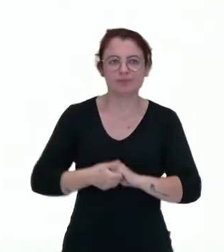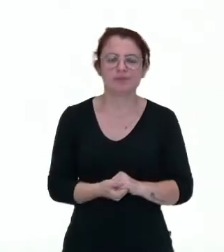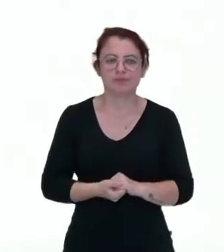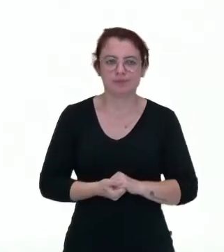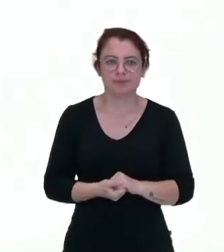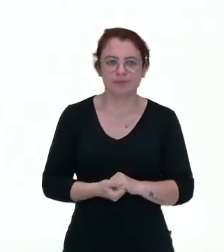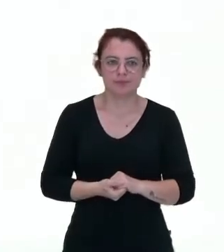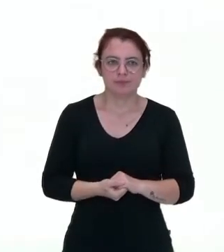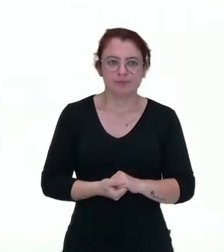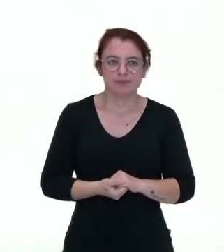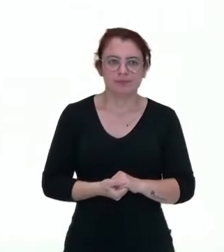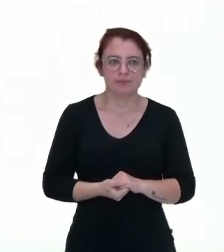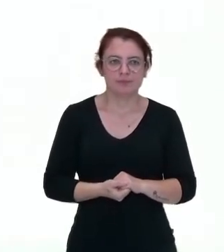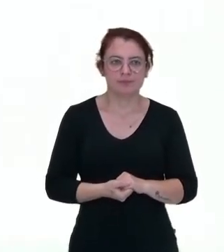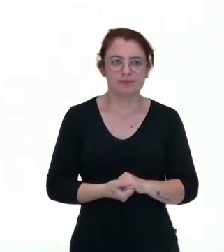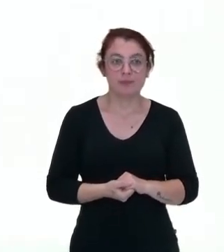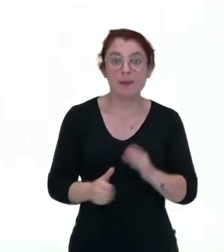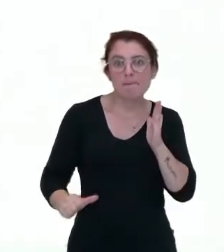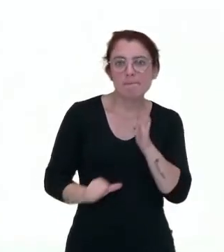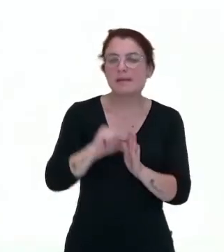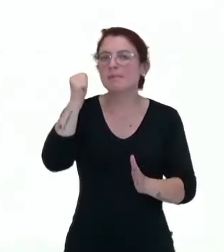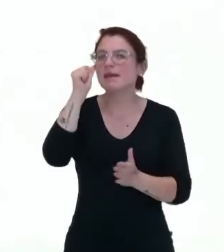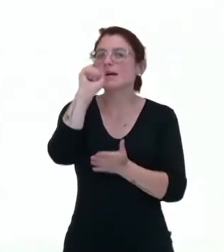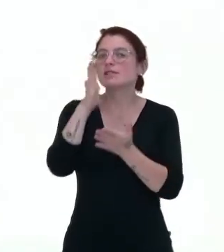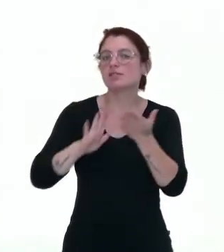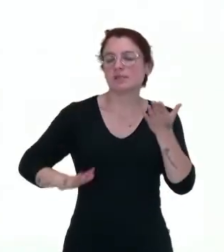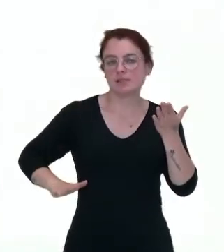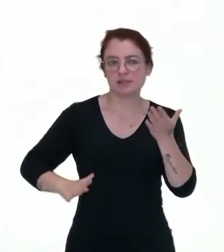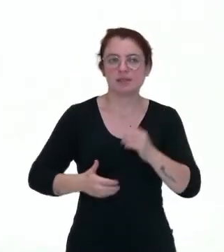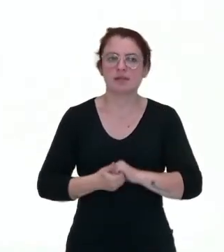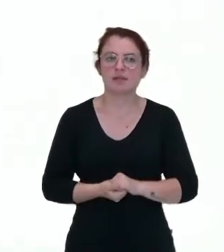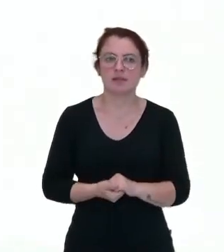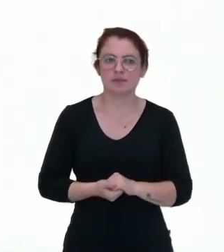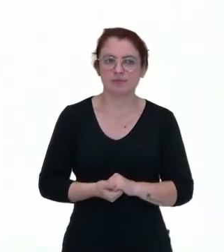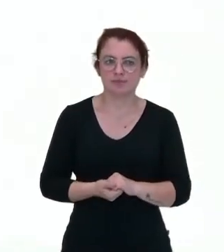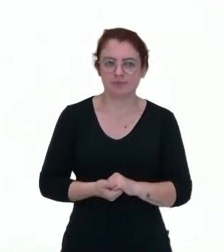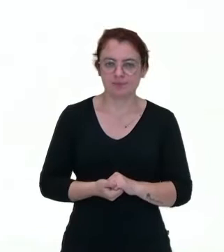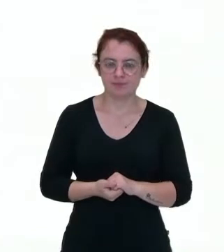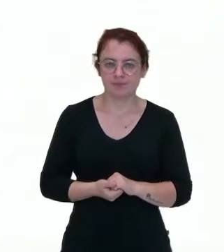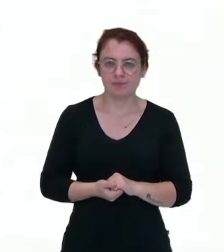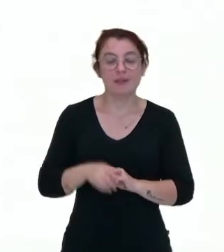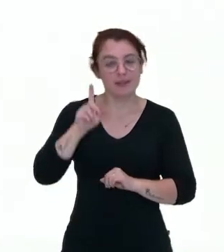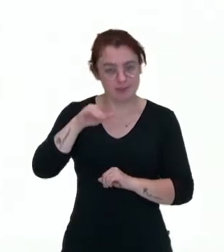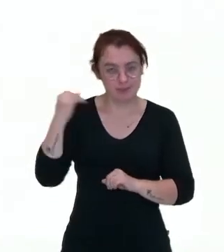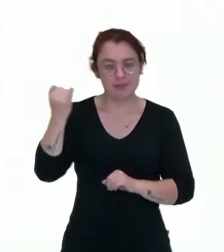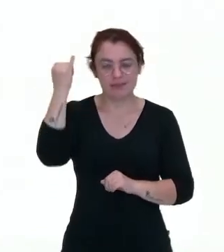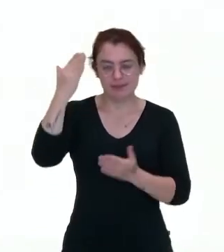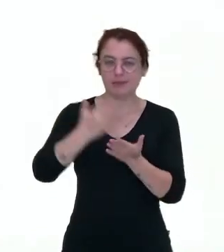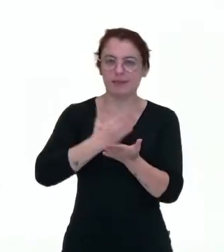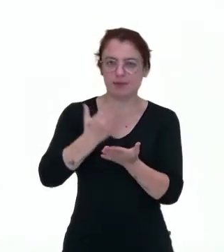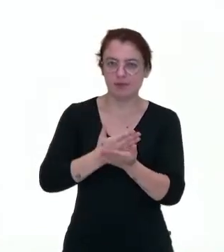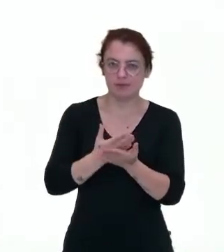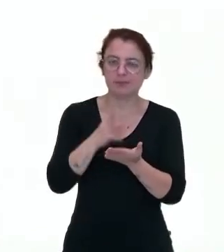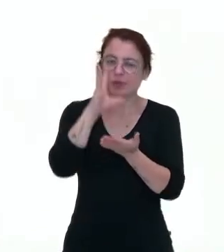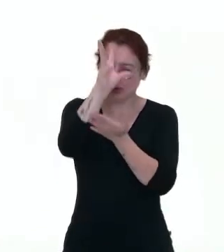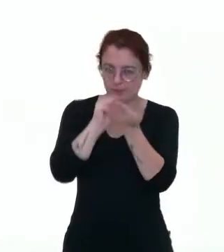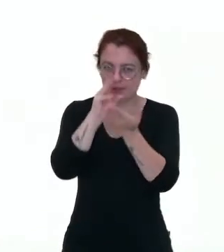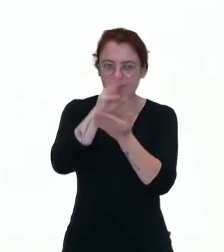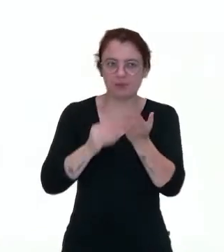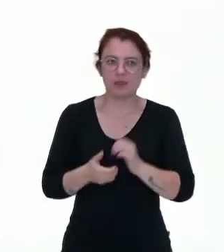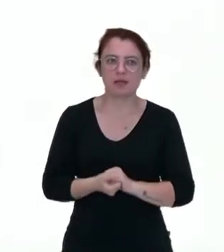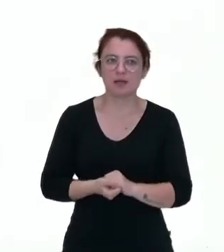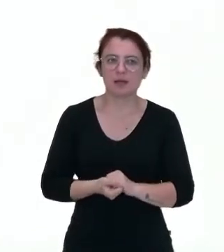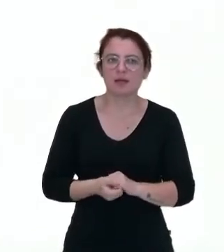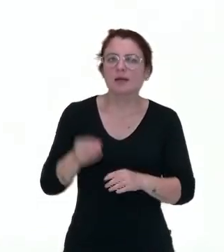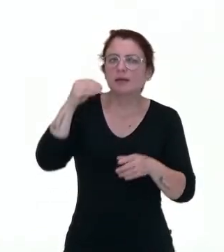vasos linfáticos. E aqui nós vamos para a nossa primeira atividade, por isso a importância do caderno. Vamos anotar? Número 1.